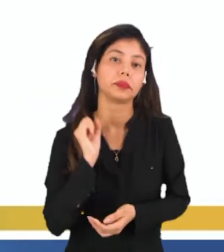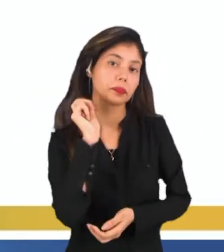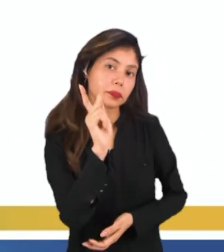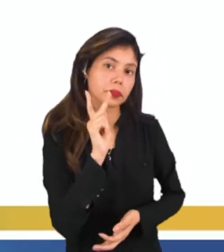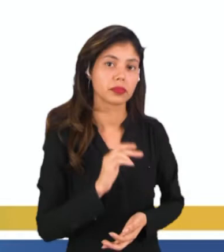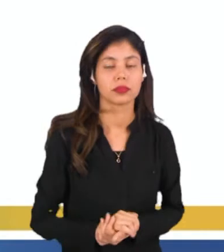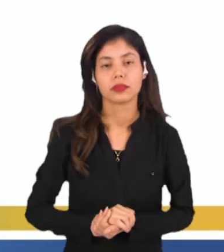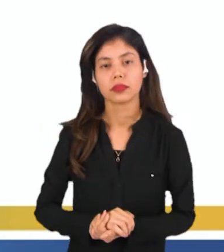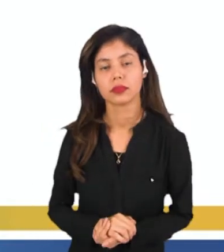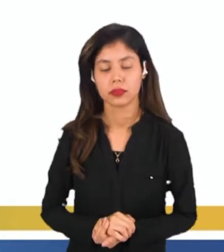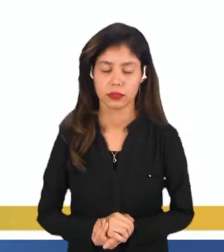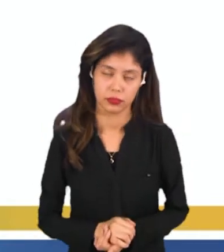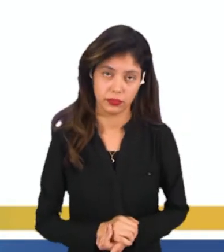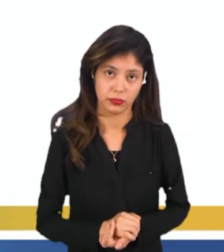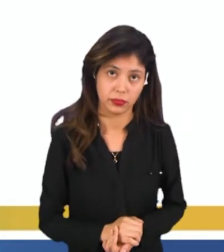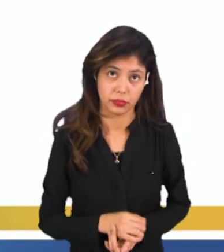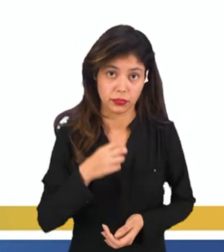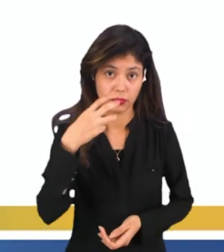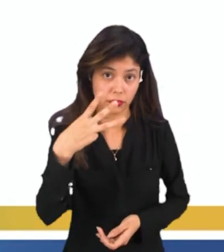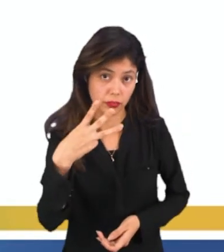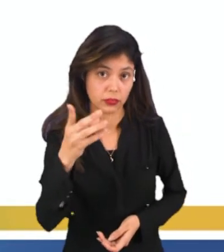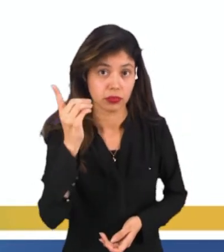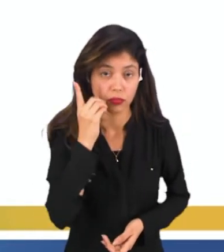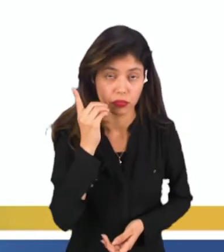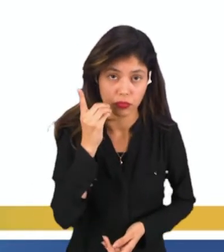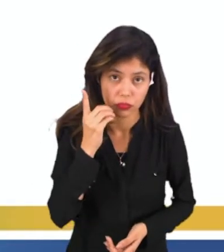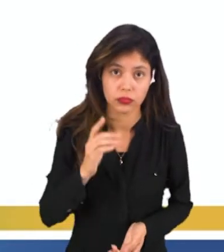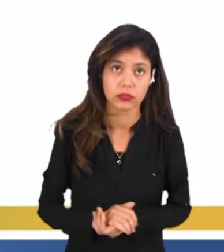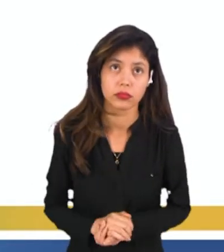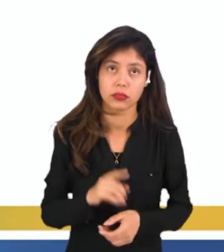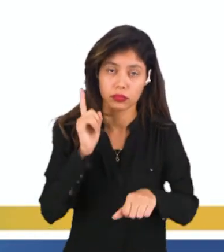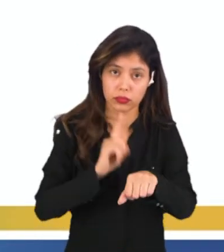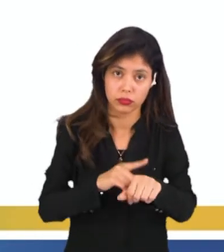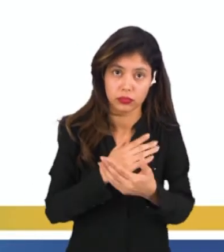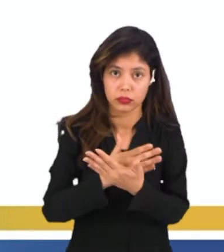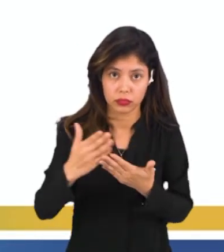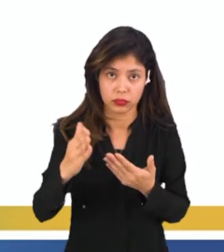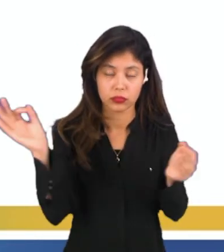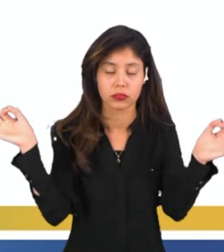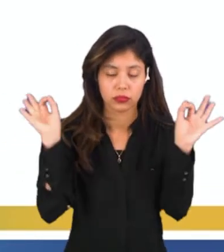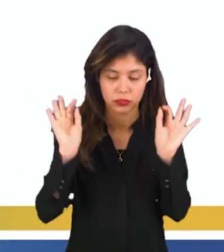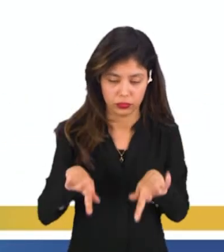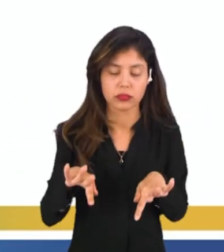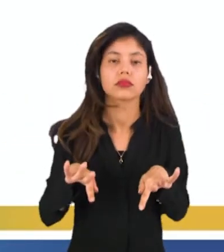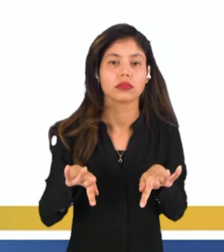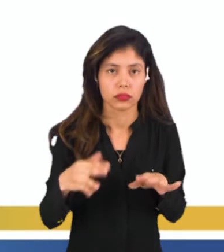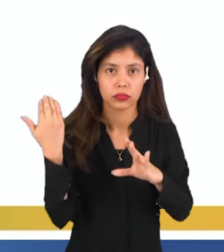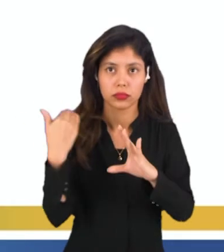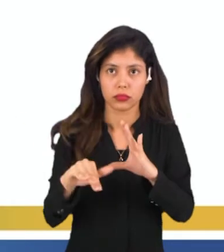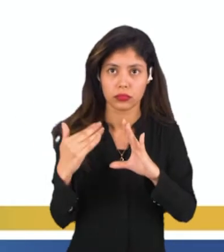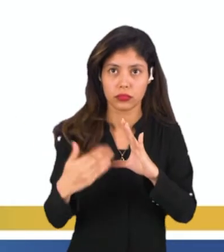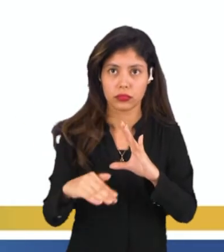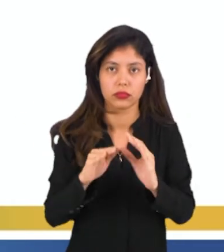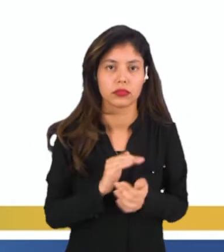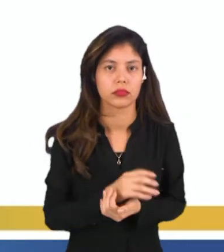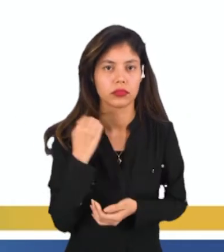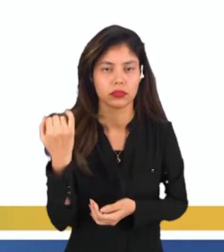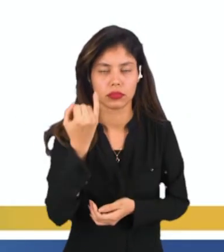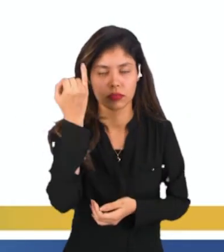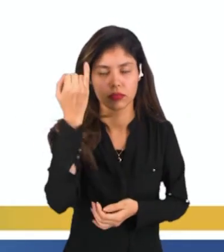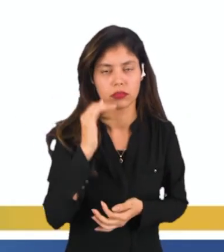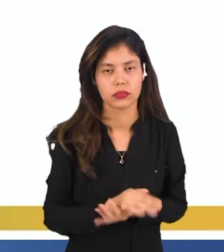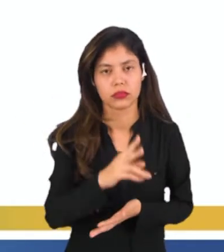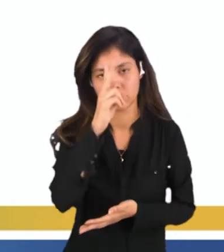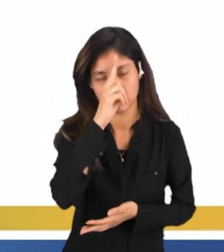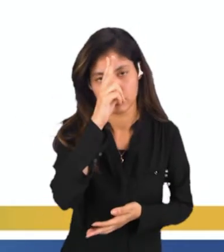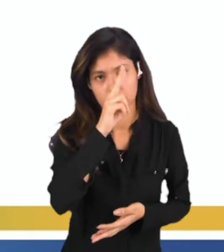1935, ok? Então, se tem três datas, foi o tempo de início, o tempo de conclusão e a publicação. Tá? Isso é muito importante que